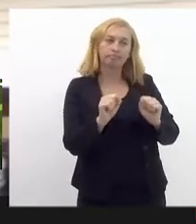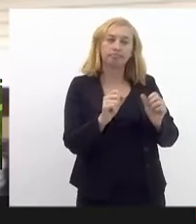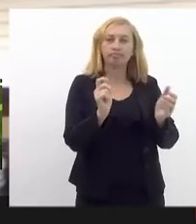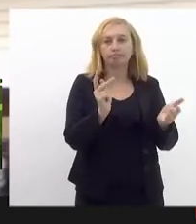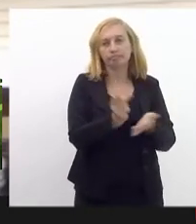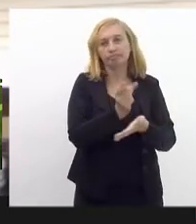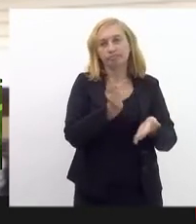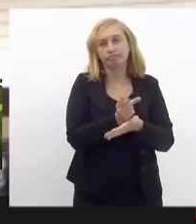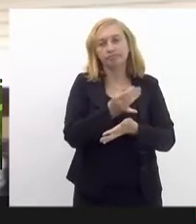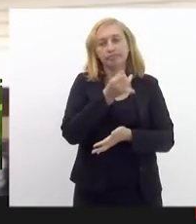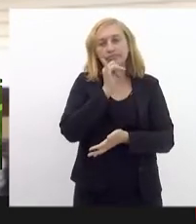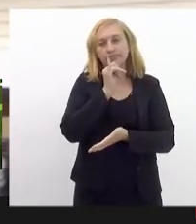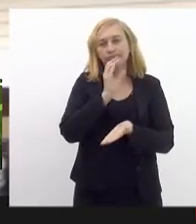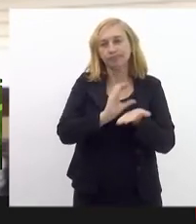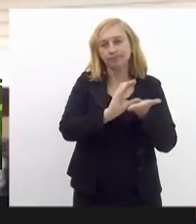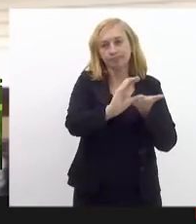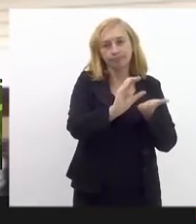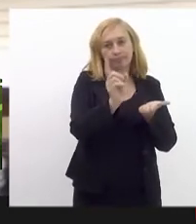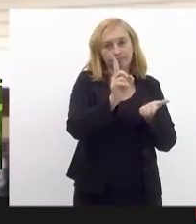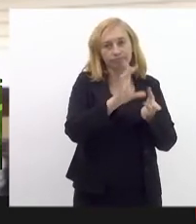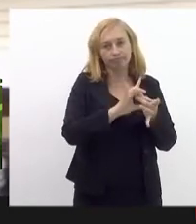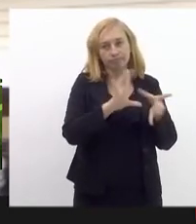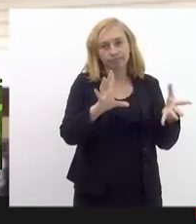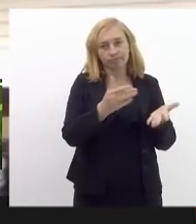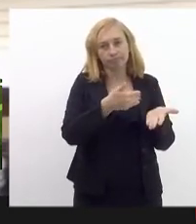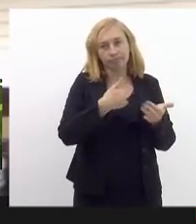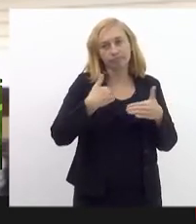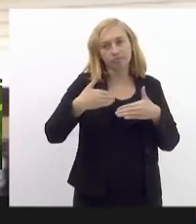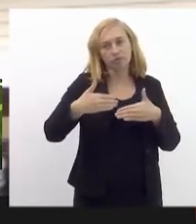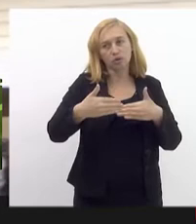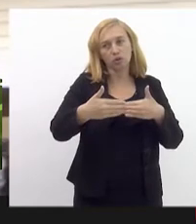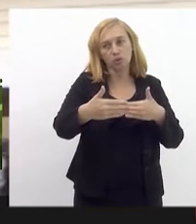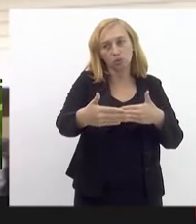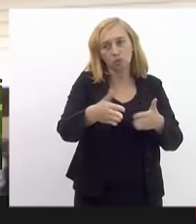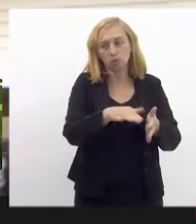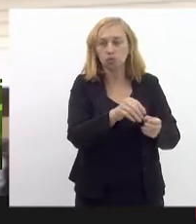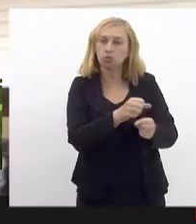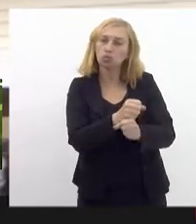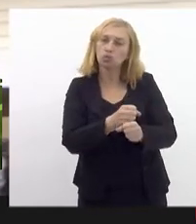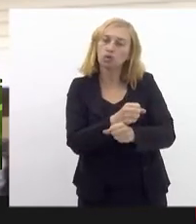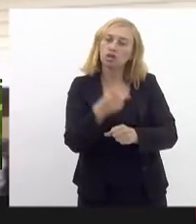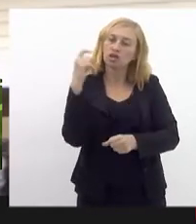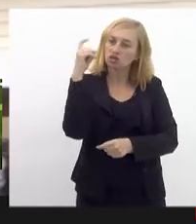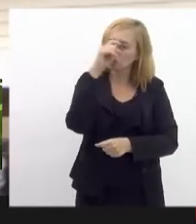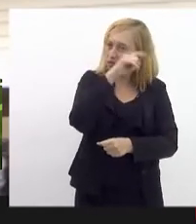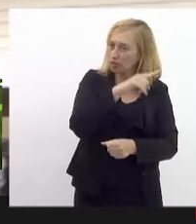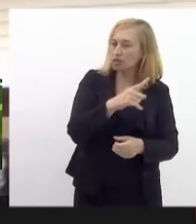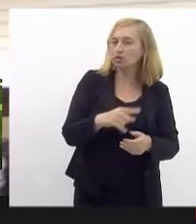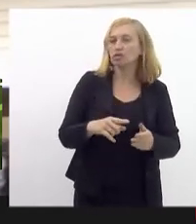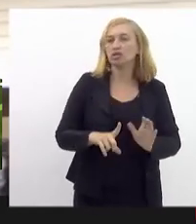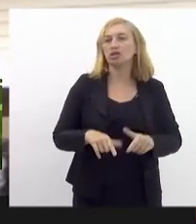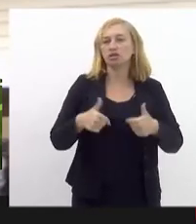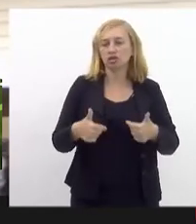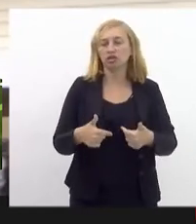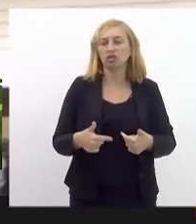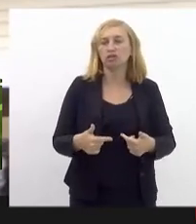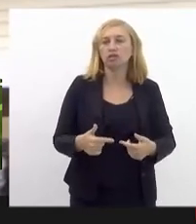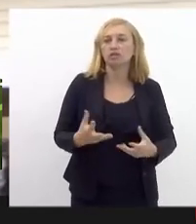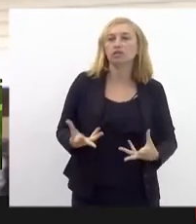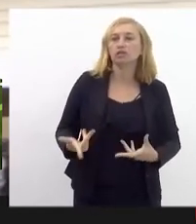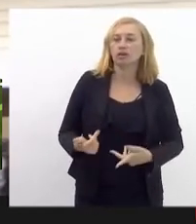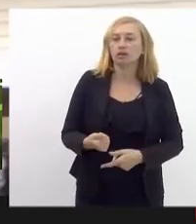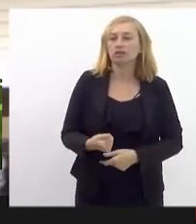exemplo, quando os recursos não são liberados ao longo do ano, fica muito difícil de ter previsibilidade em alguns aspectos